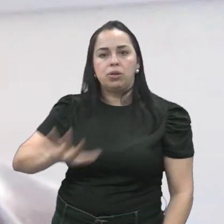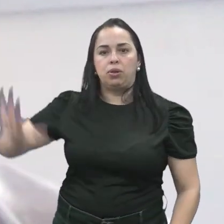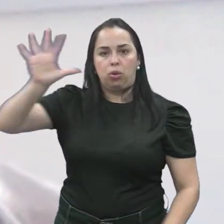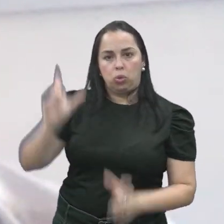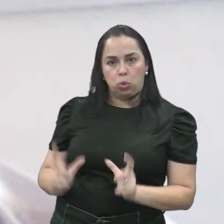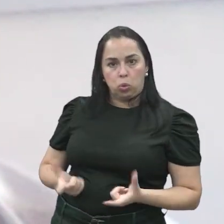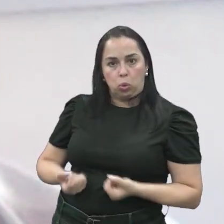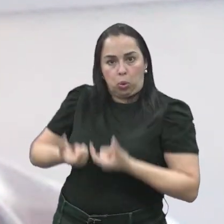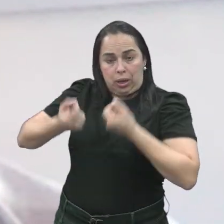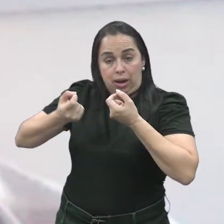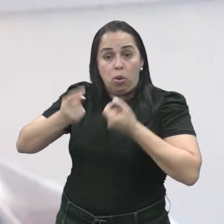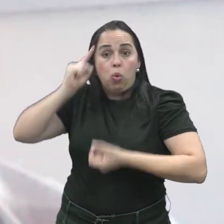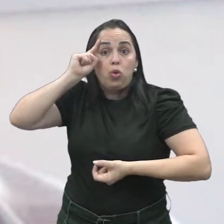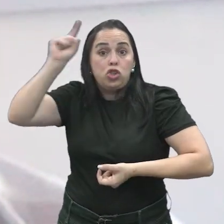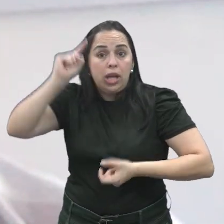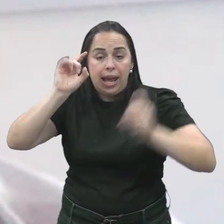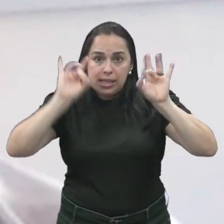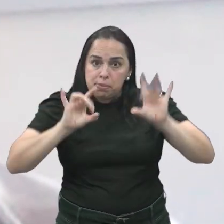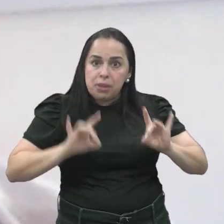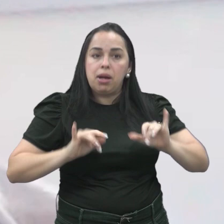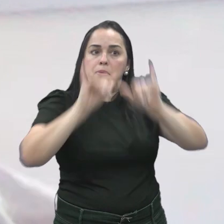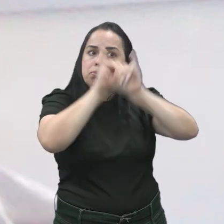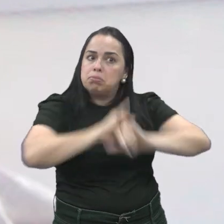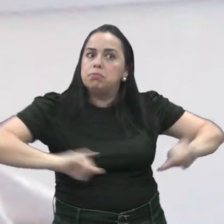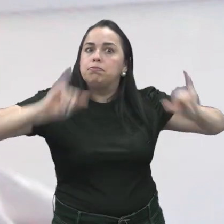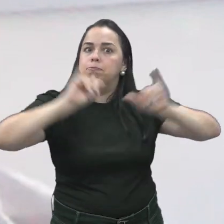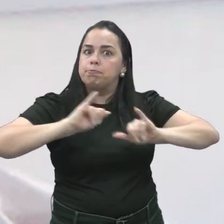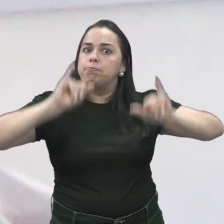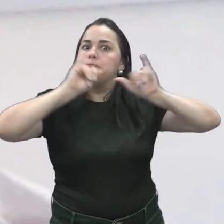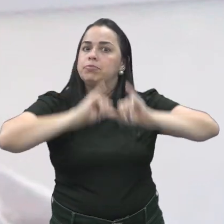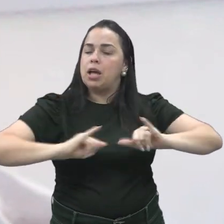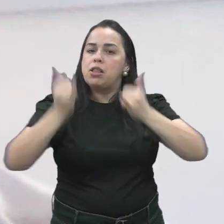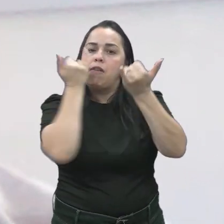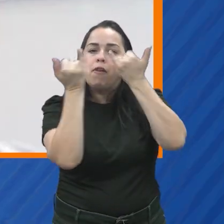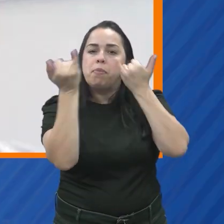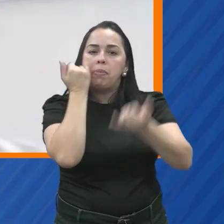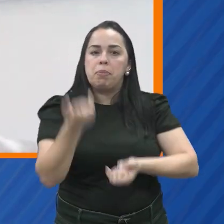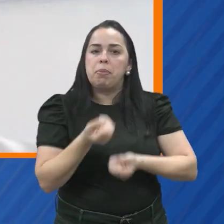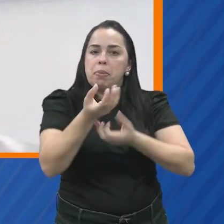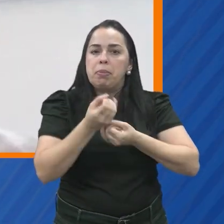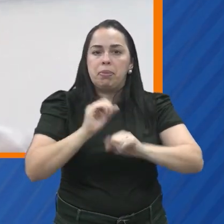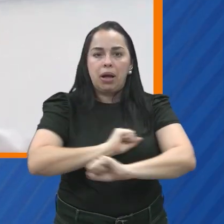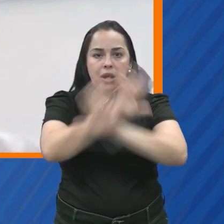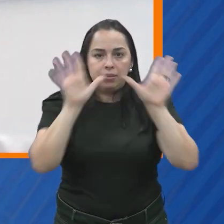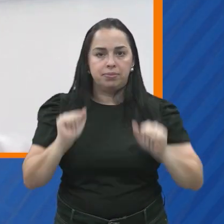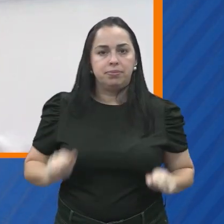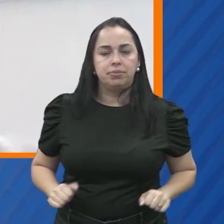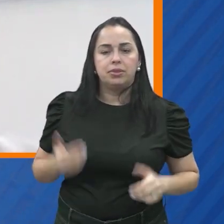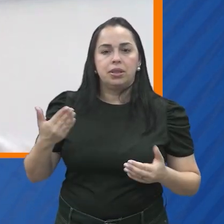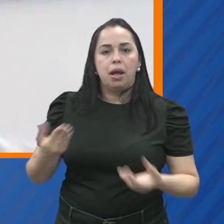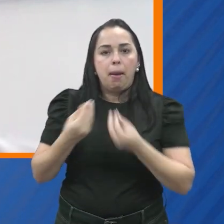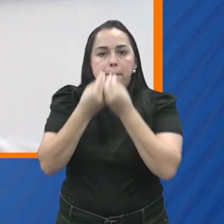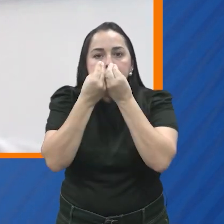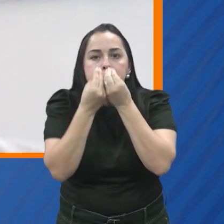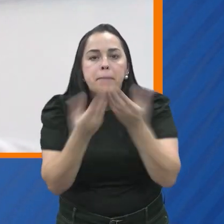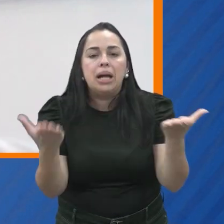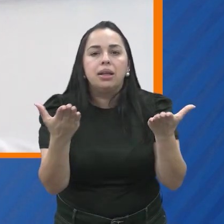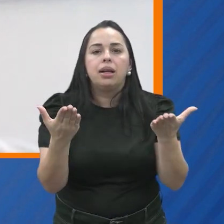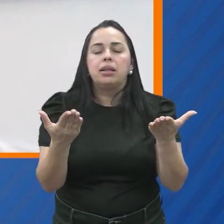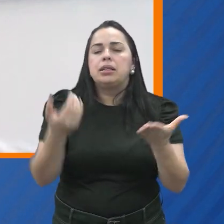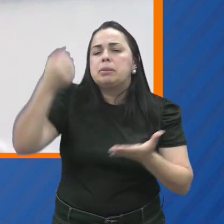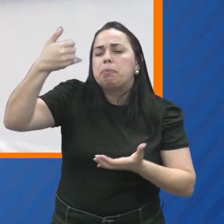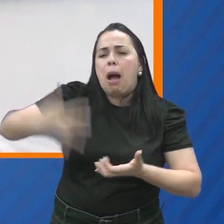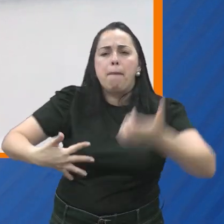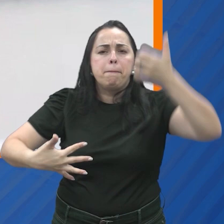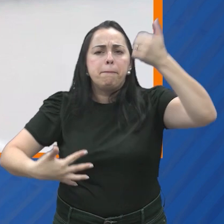de sensibilizar a população e ampliar o acesso à informação sobre a doença. É um momento que a gente tem a oportunidade de estar trazendo para as